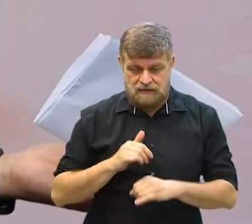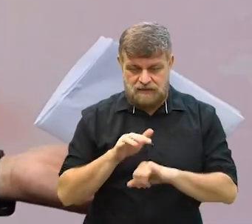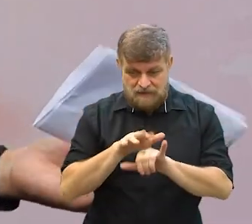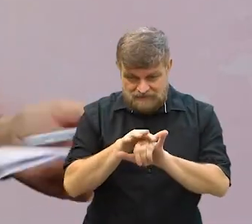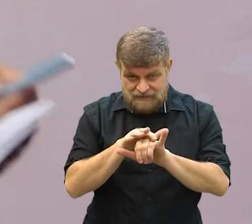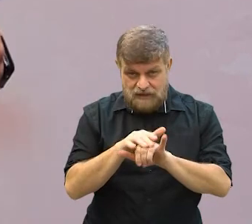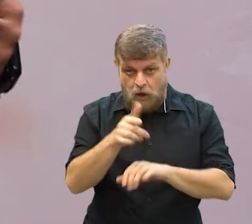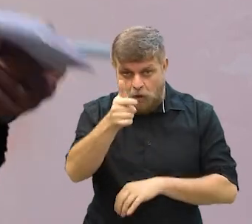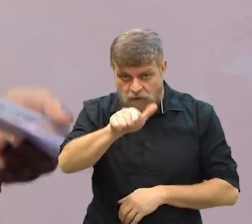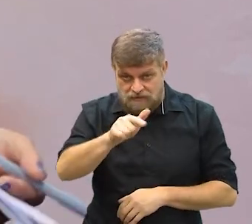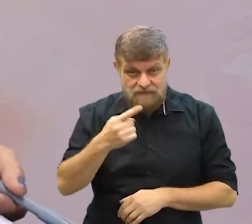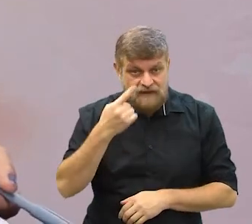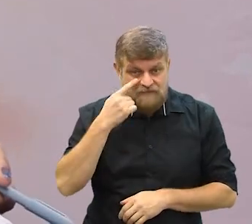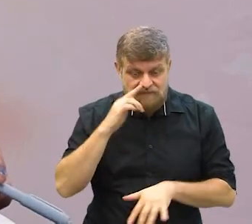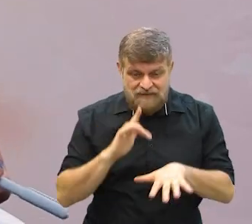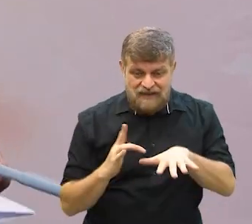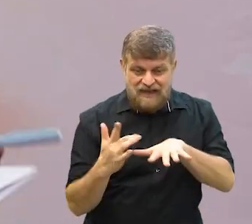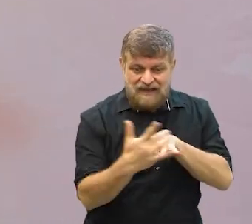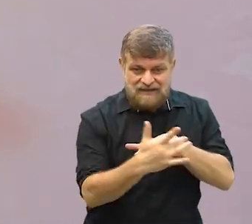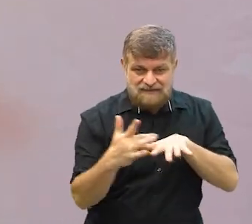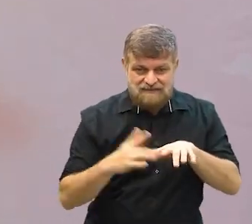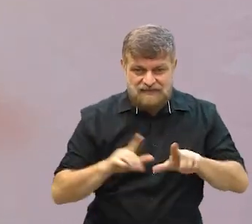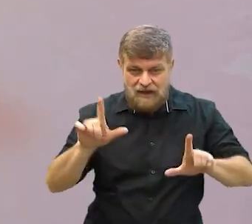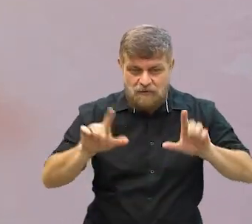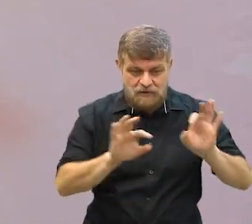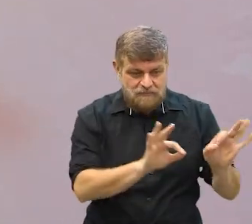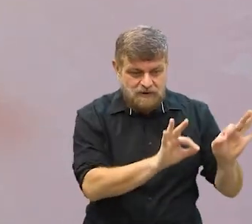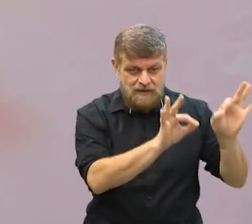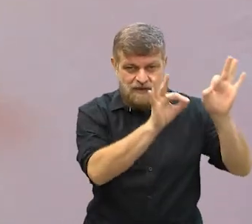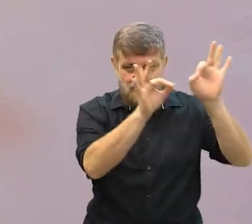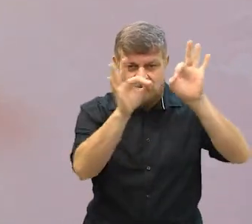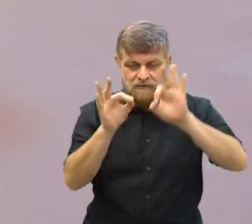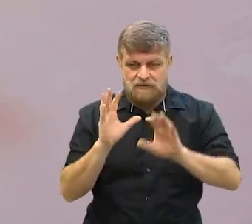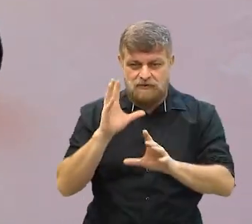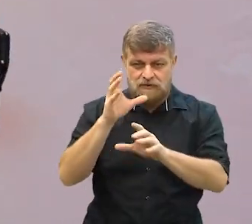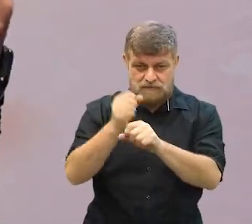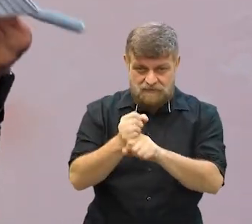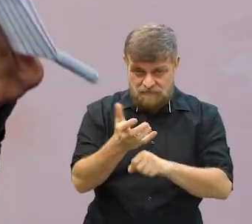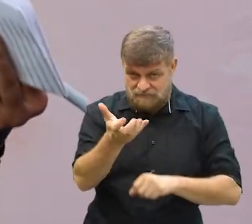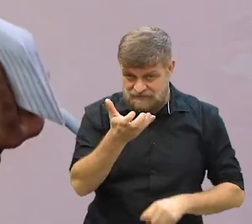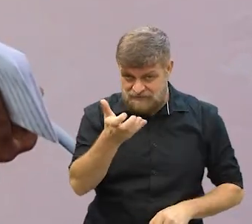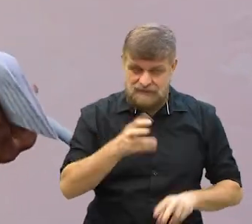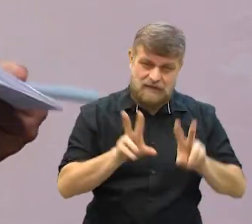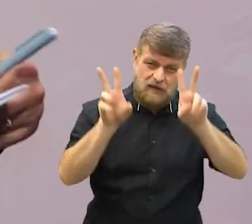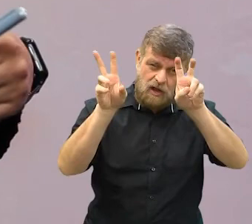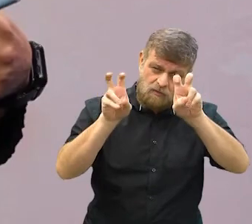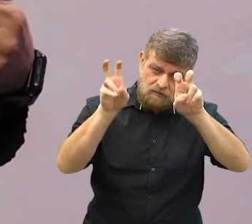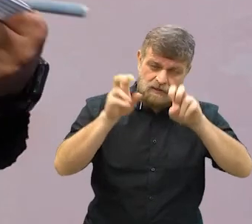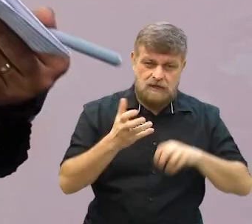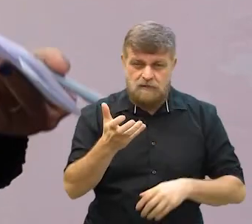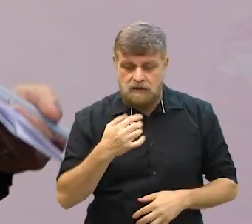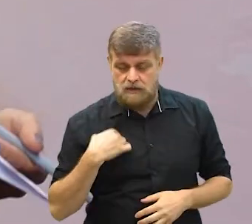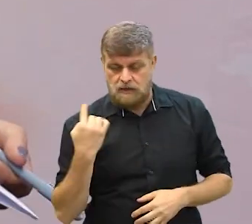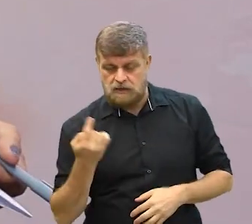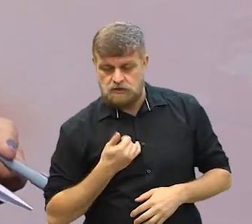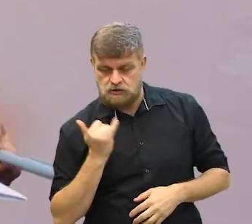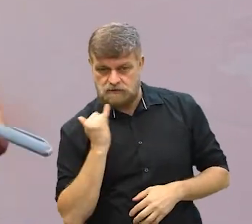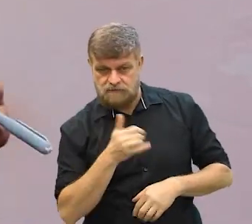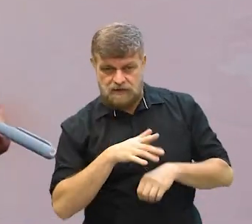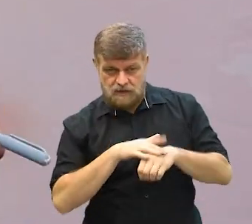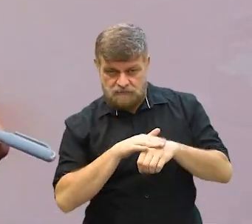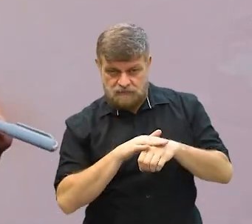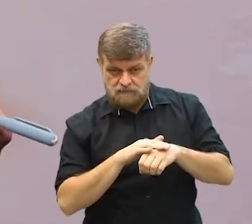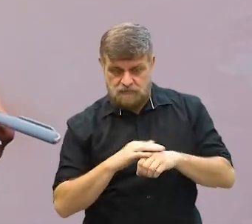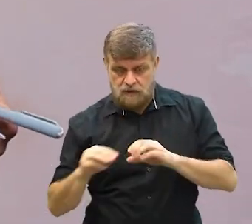programa com a Karina? É só entrar nas nossas redes sociais, você acompanha tudo na íntegra. E quer algum tema, quer que a gente fale sobre alguma